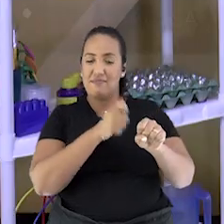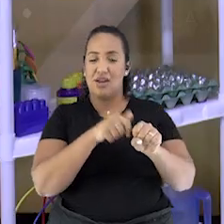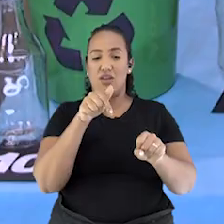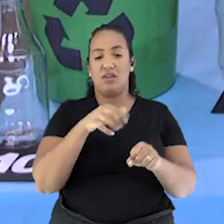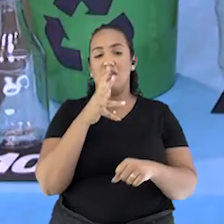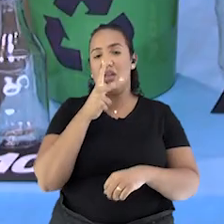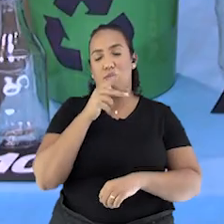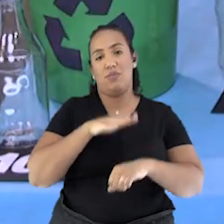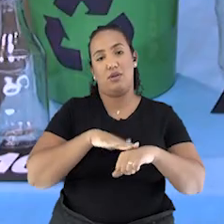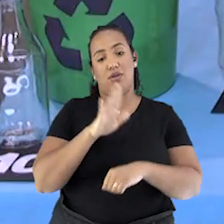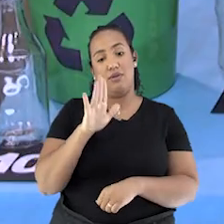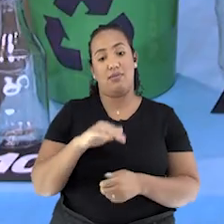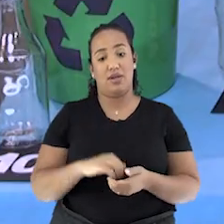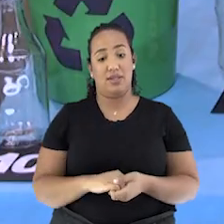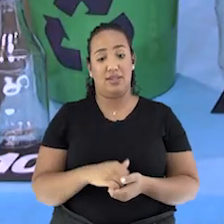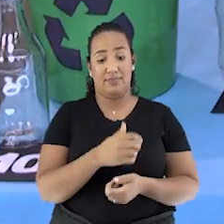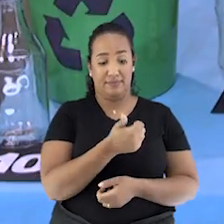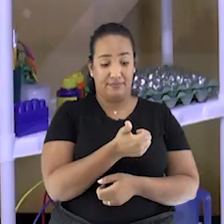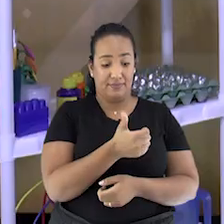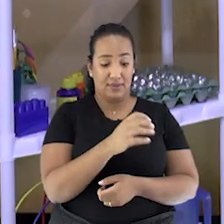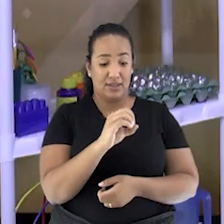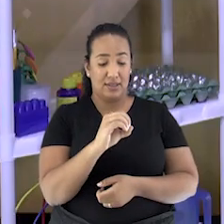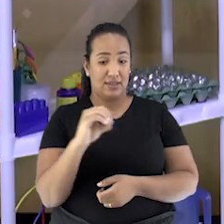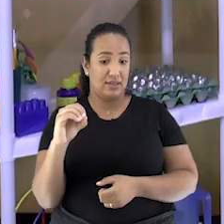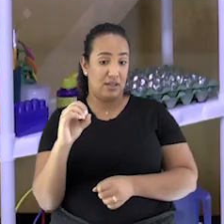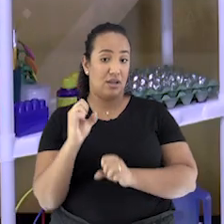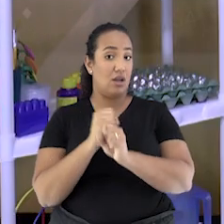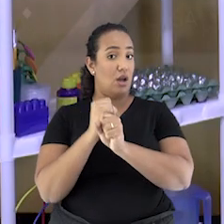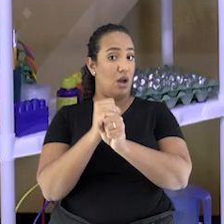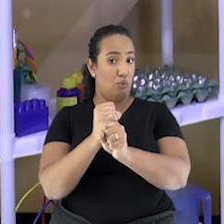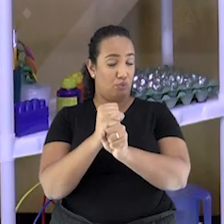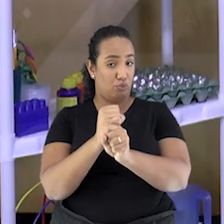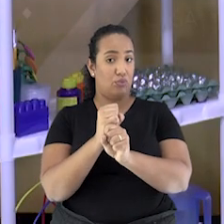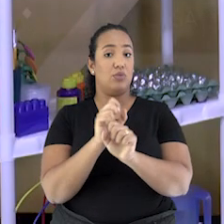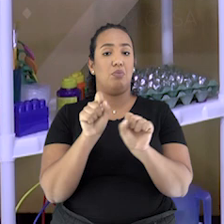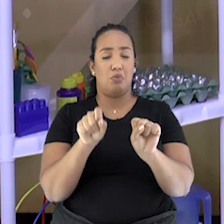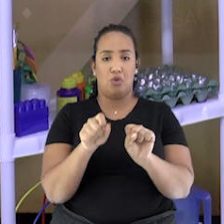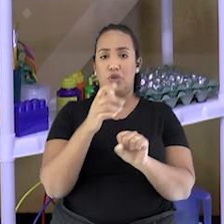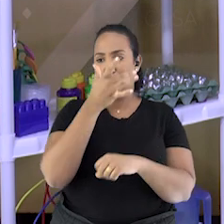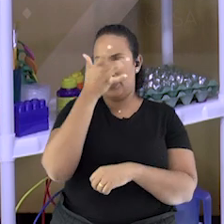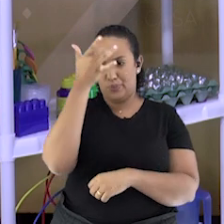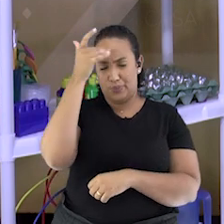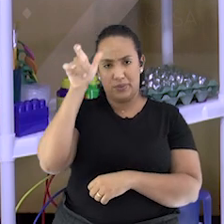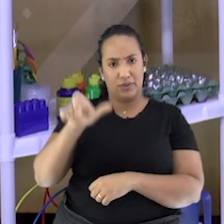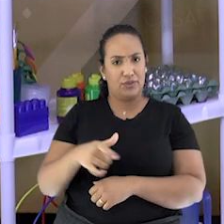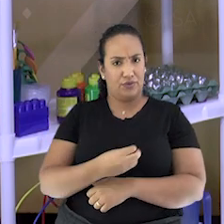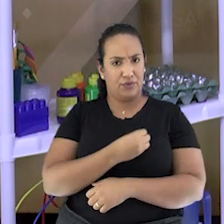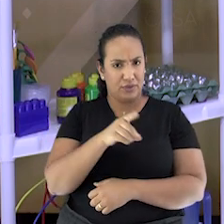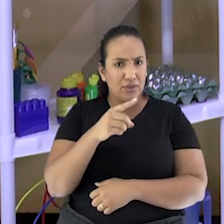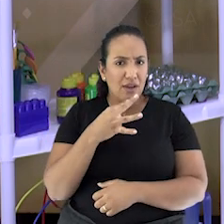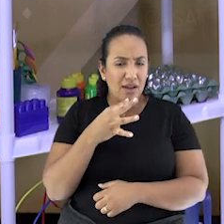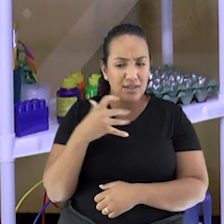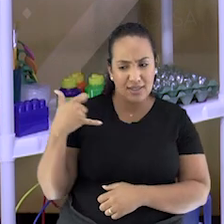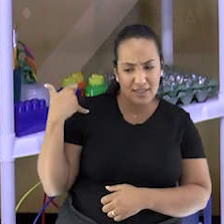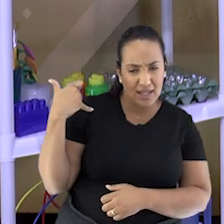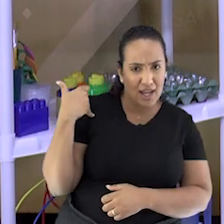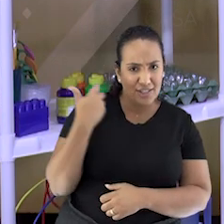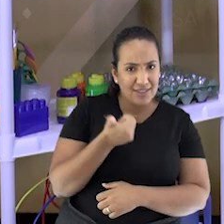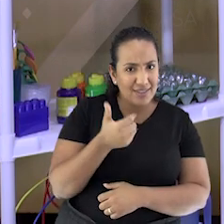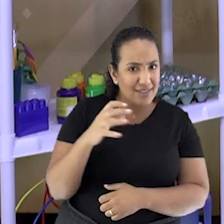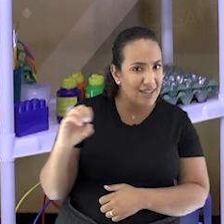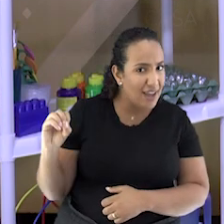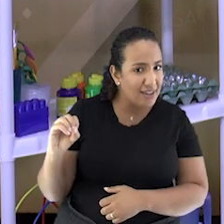Ele dura cerca de 100 anos. 100 anos pode ser a vida de uma pessoa. Você conhece alguém que tenha vivido 100